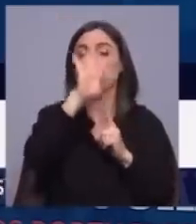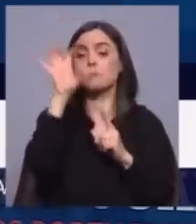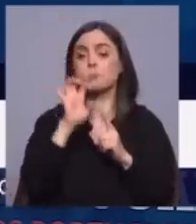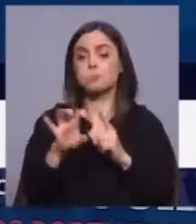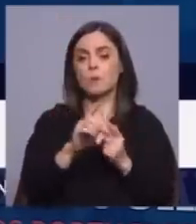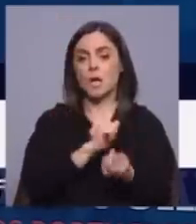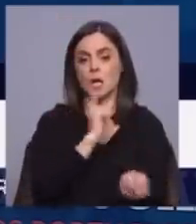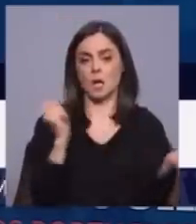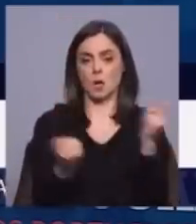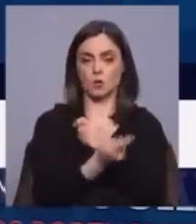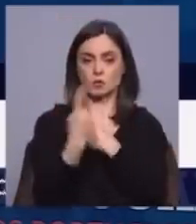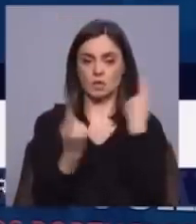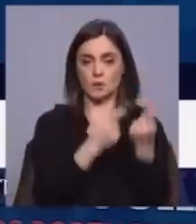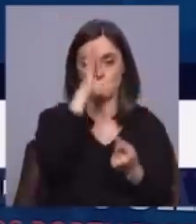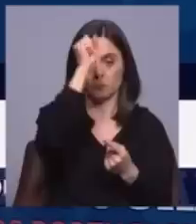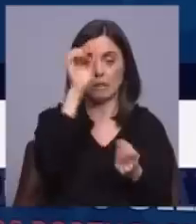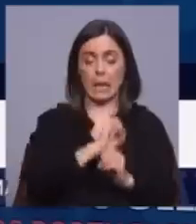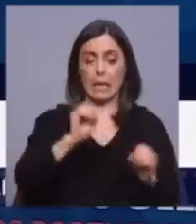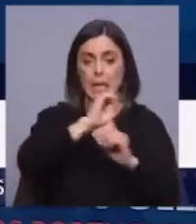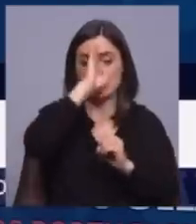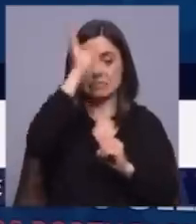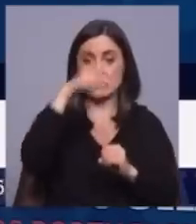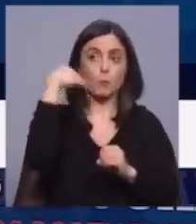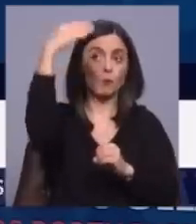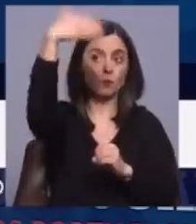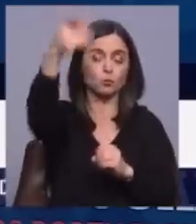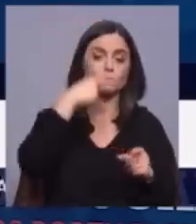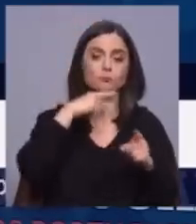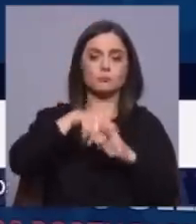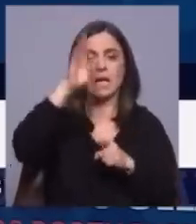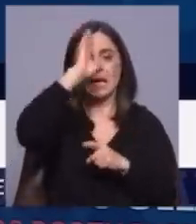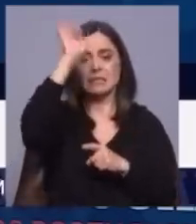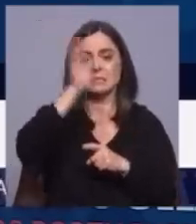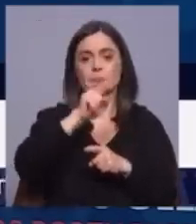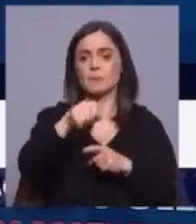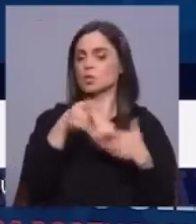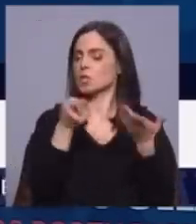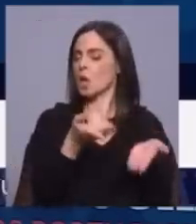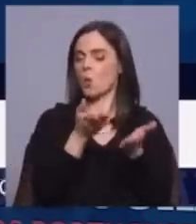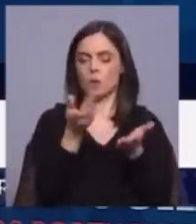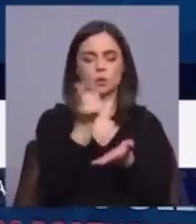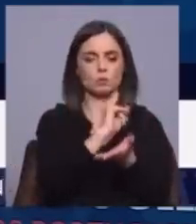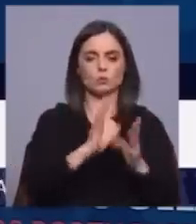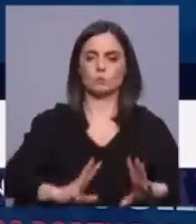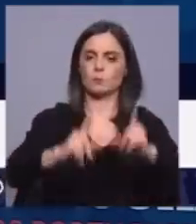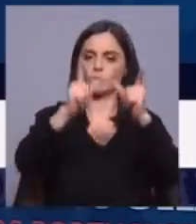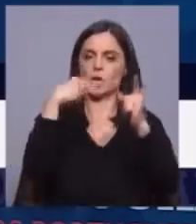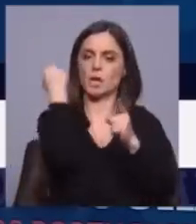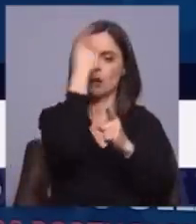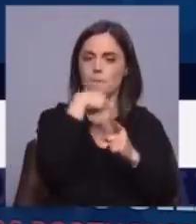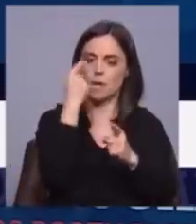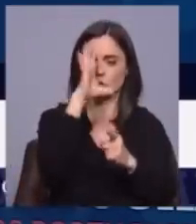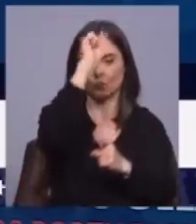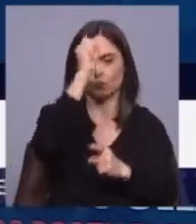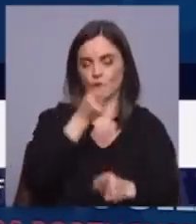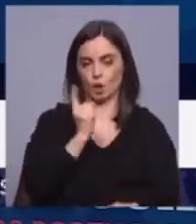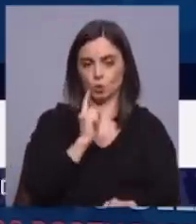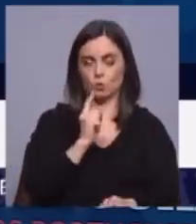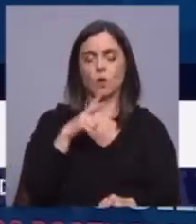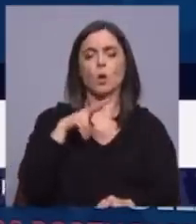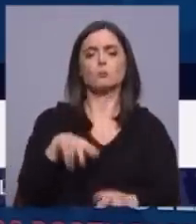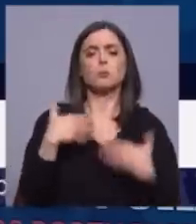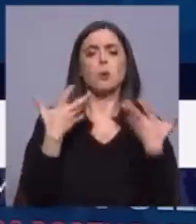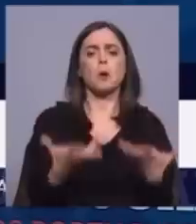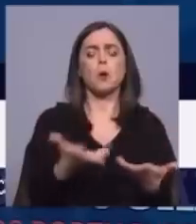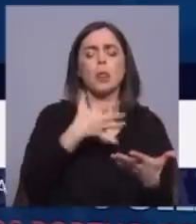de alguns ministros ninguém sabe o futuro na política mas sabemos que isto não contribuiu para melhorar o prestígio do governo os portugueses neste